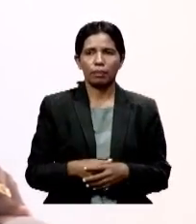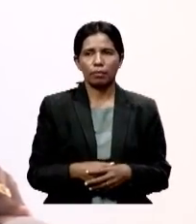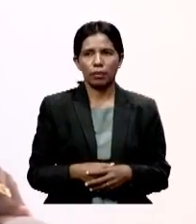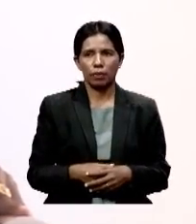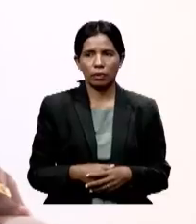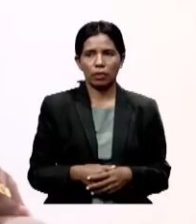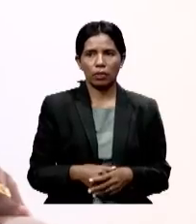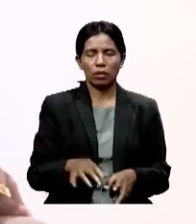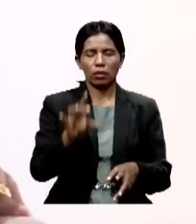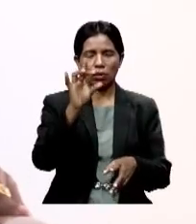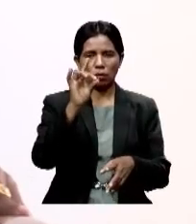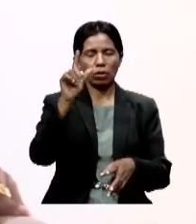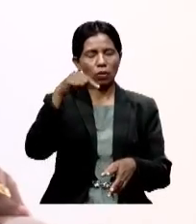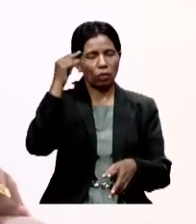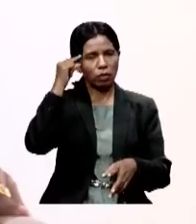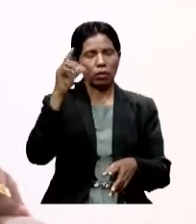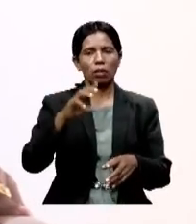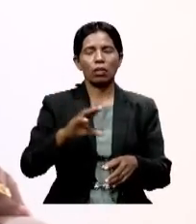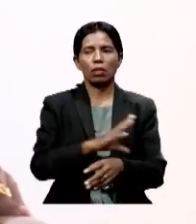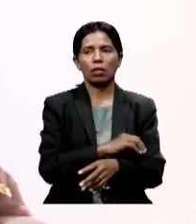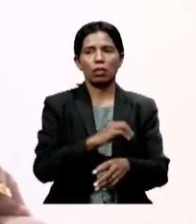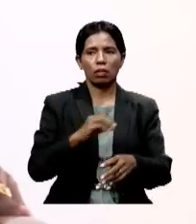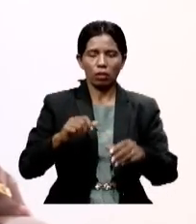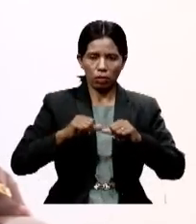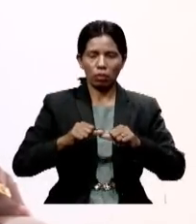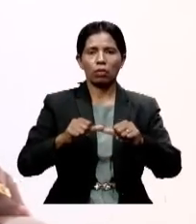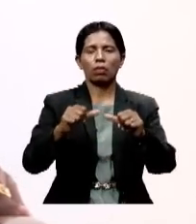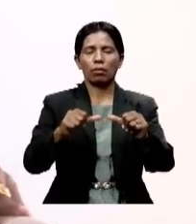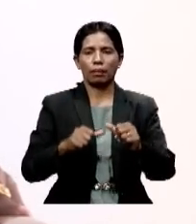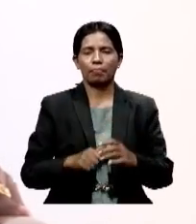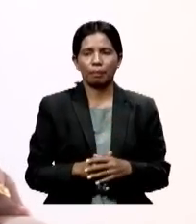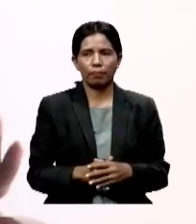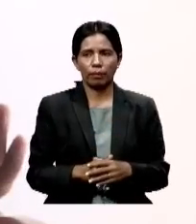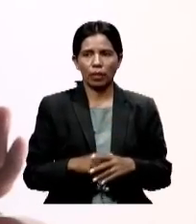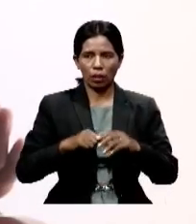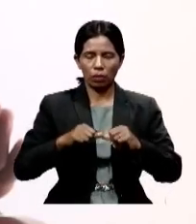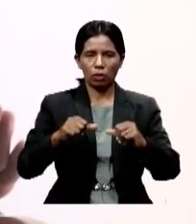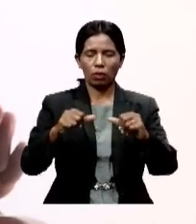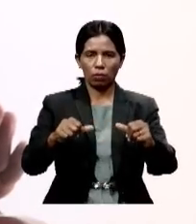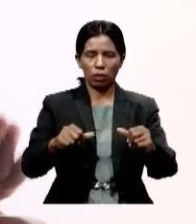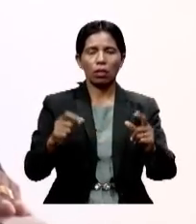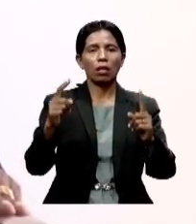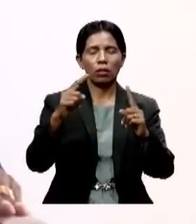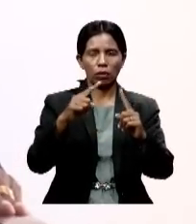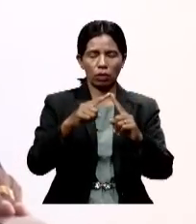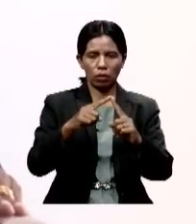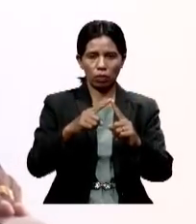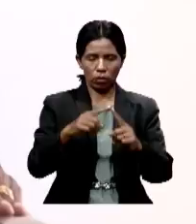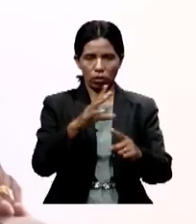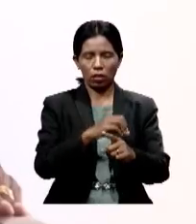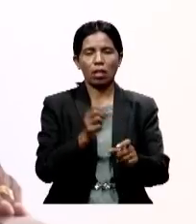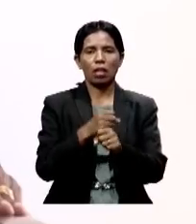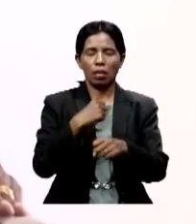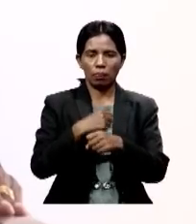Ia oitavo governo constitucional nia continua. Continua obra sira nebe